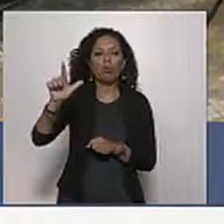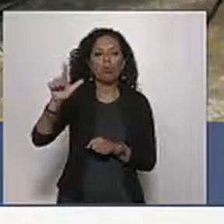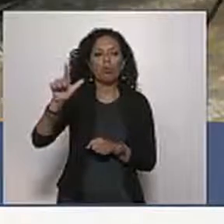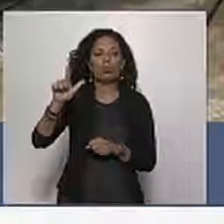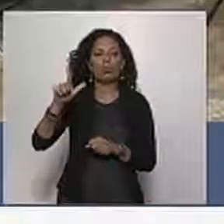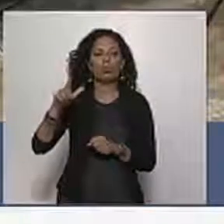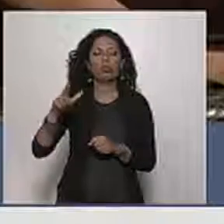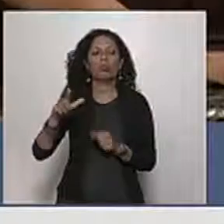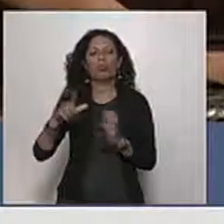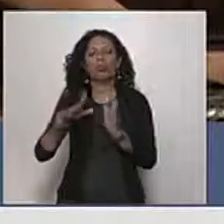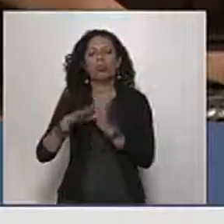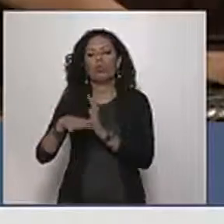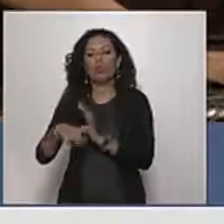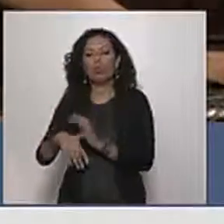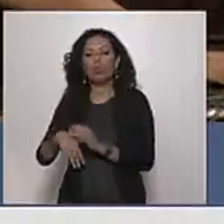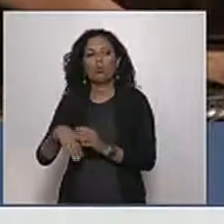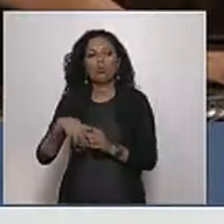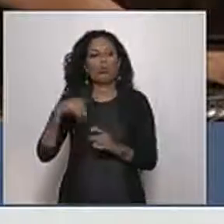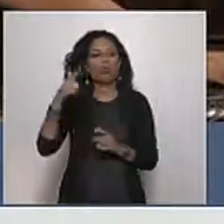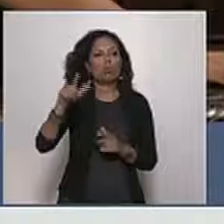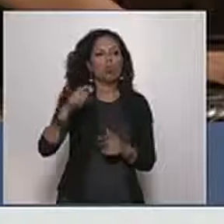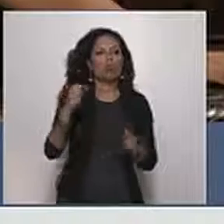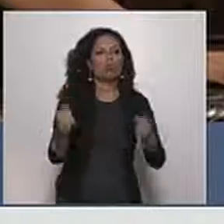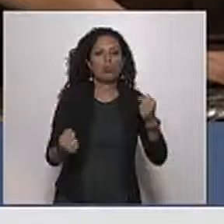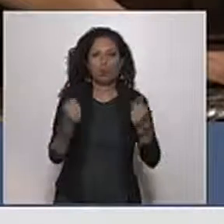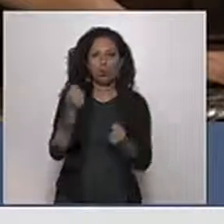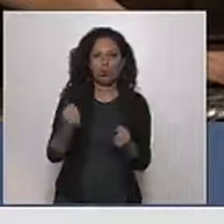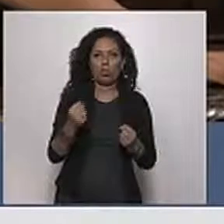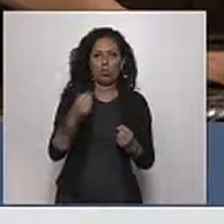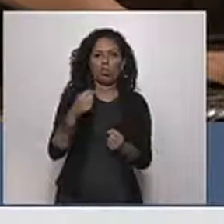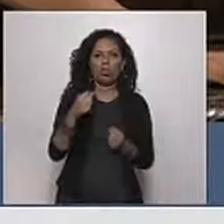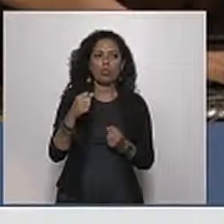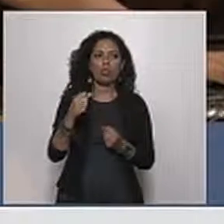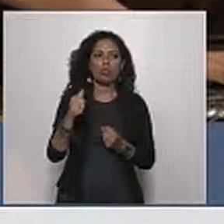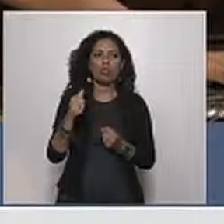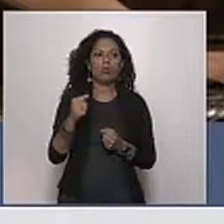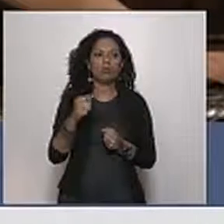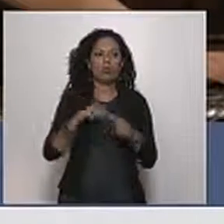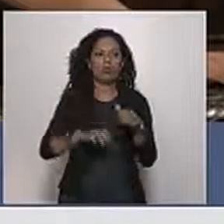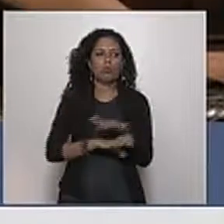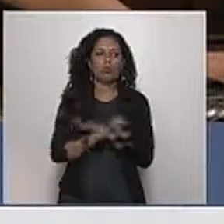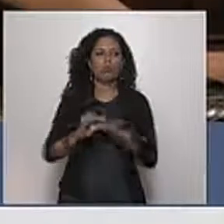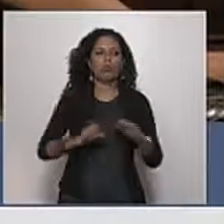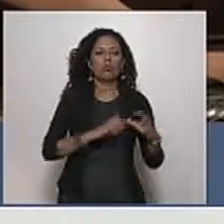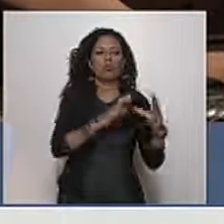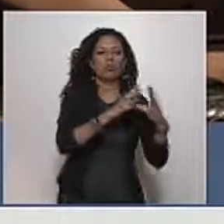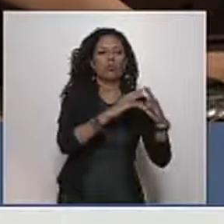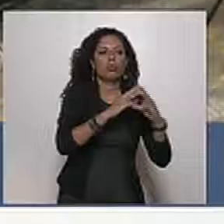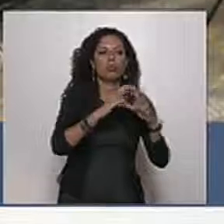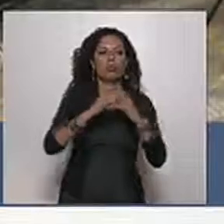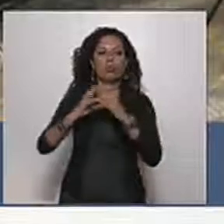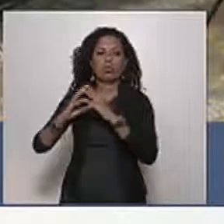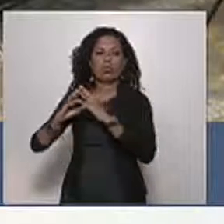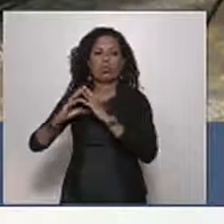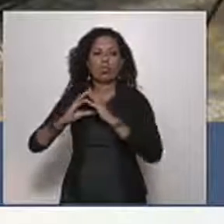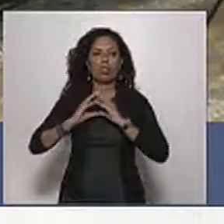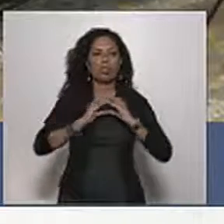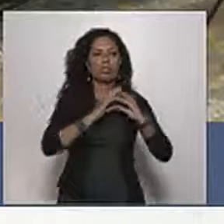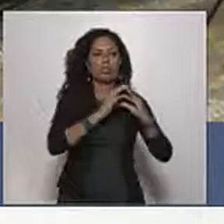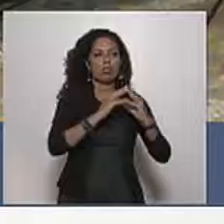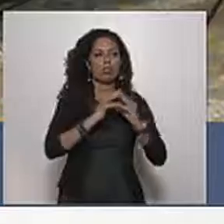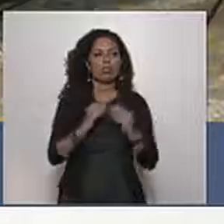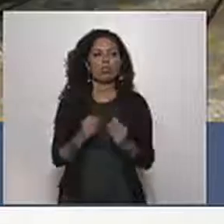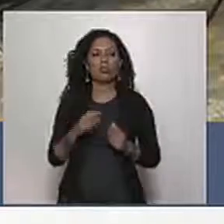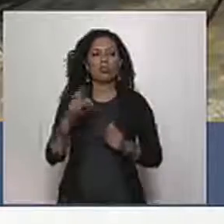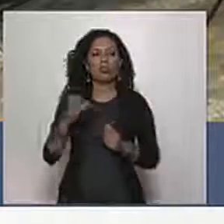Rômulo, porteiro da Fiocruz, e o Carlos, que era trabalhador de uma empresa de reciclagem. Muito obrigada pela correção, Dani.